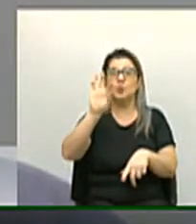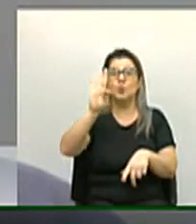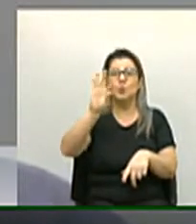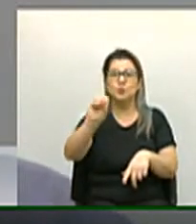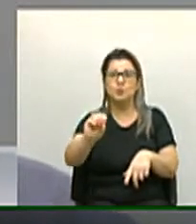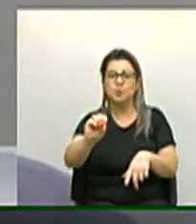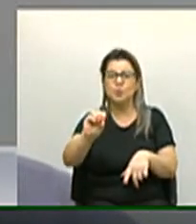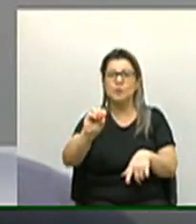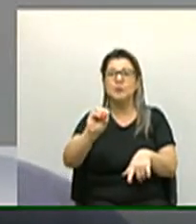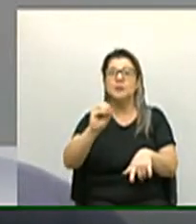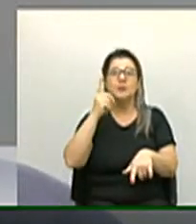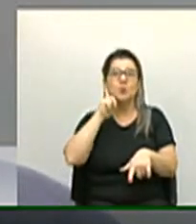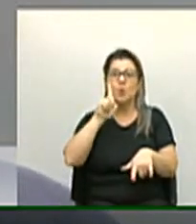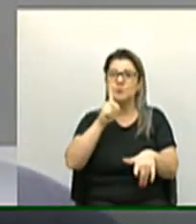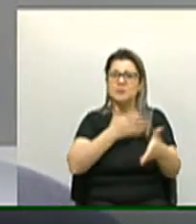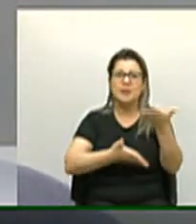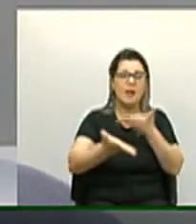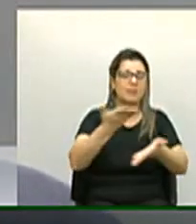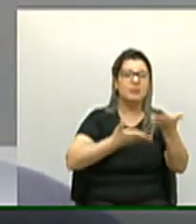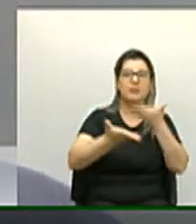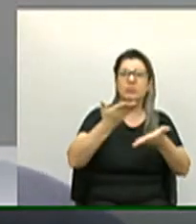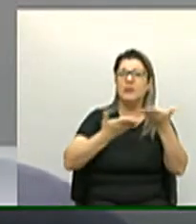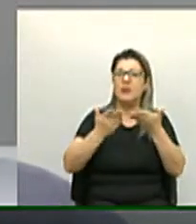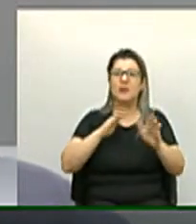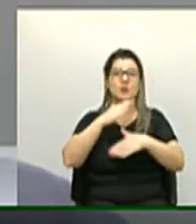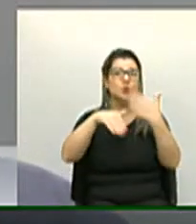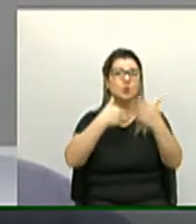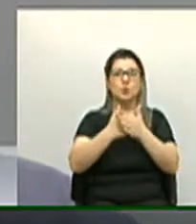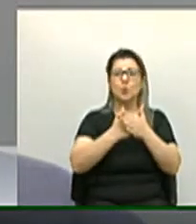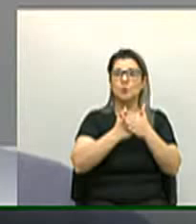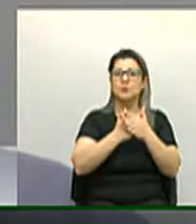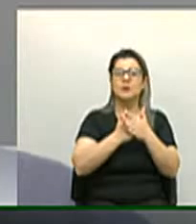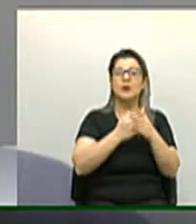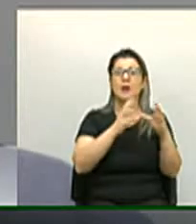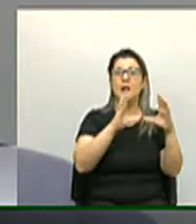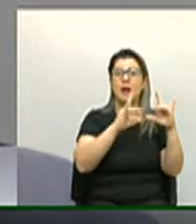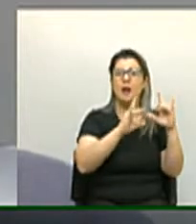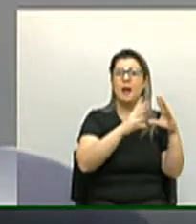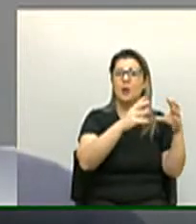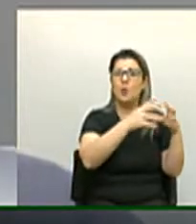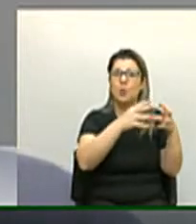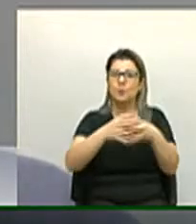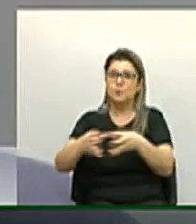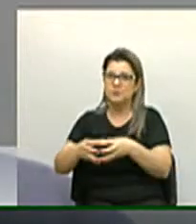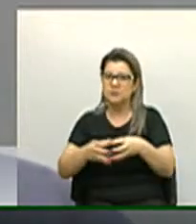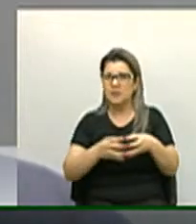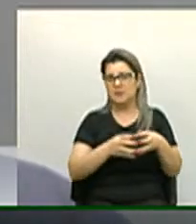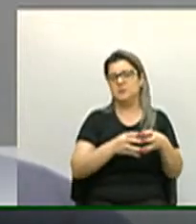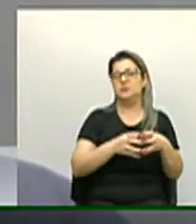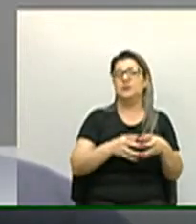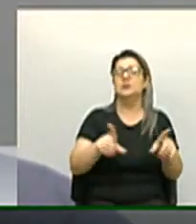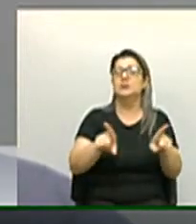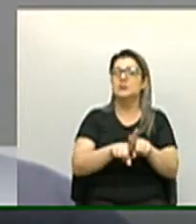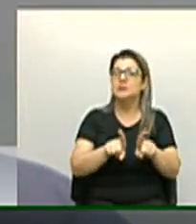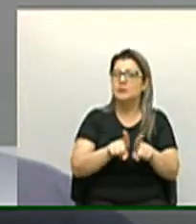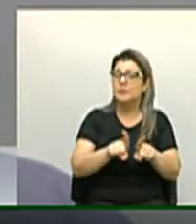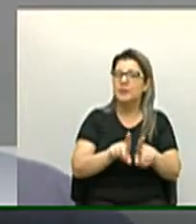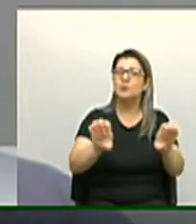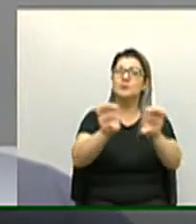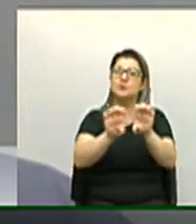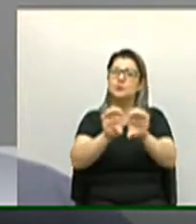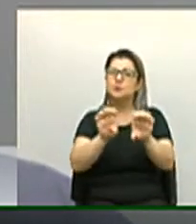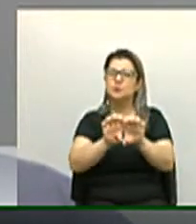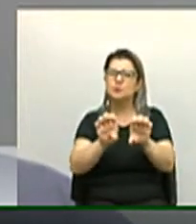a demanda, sem pavimentação. Agora sim, vislumbra-se uma infraestrutura para dar mais dignidade